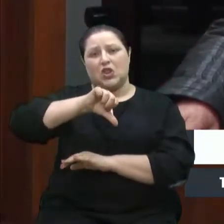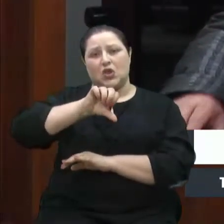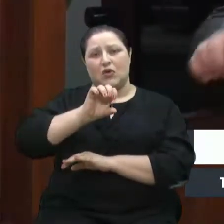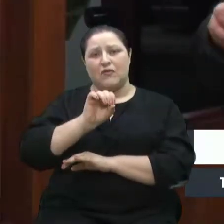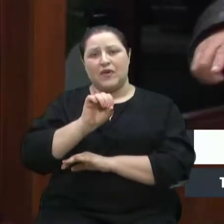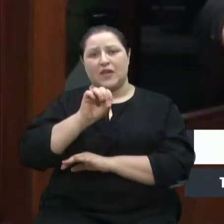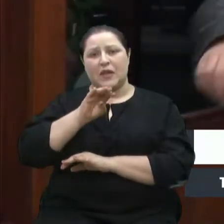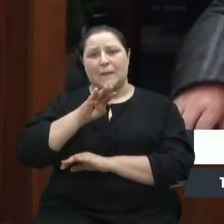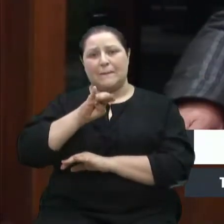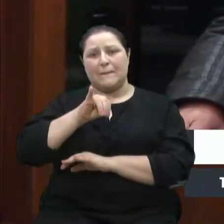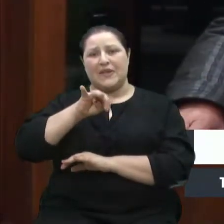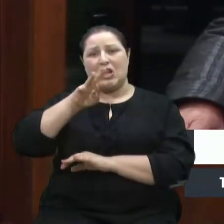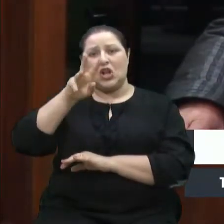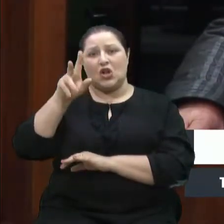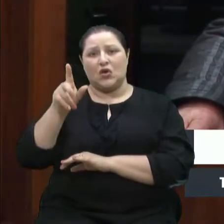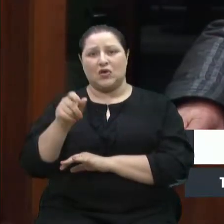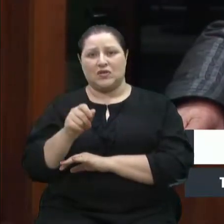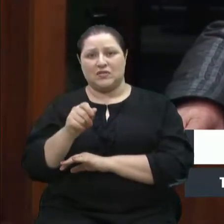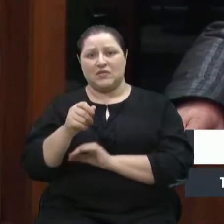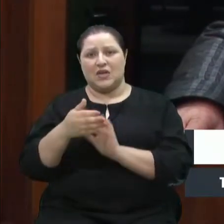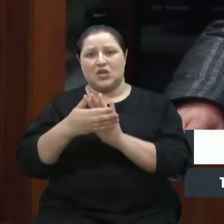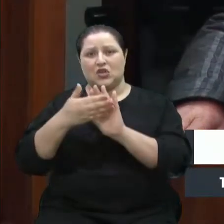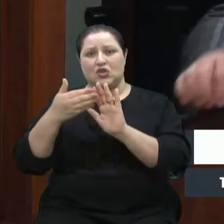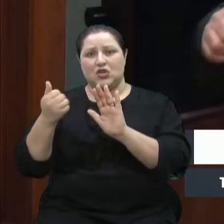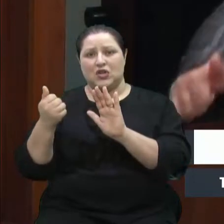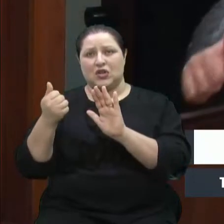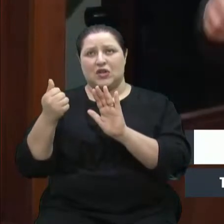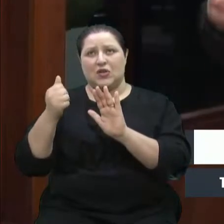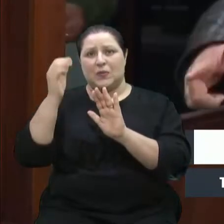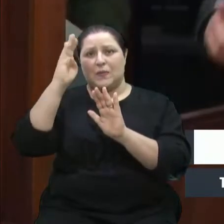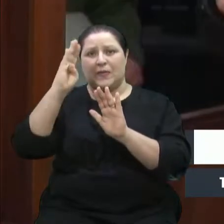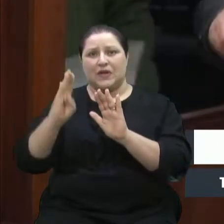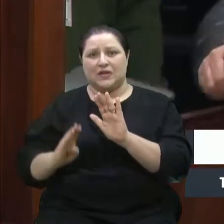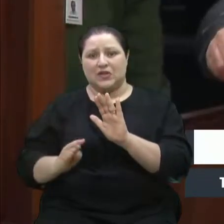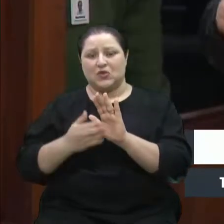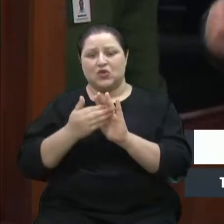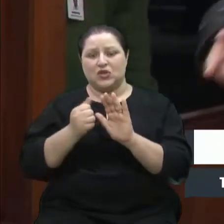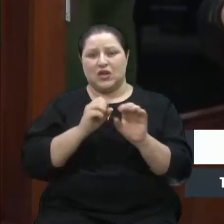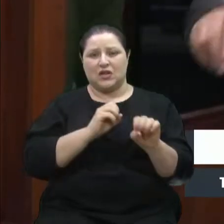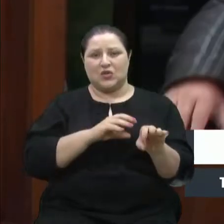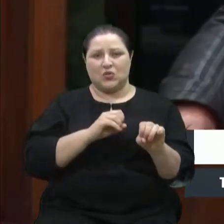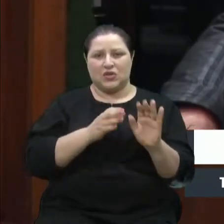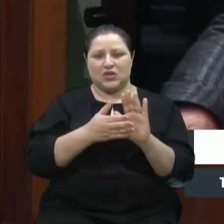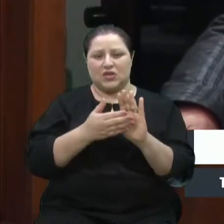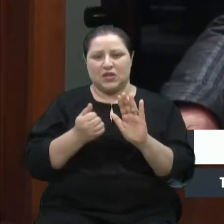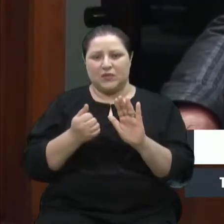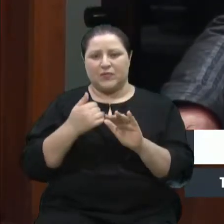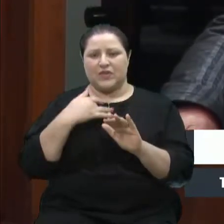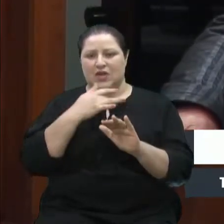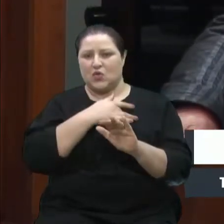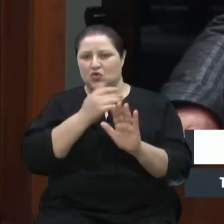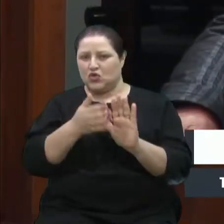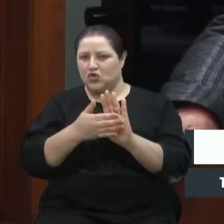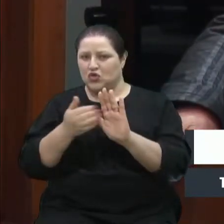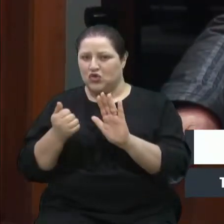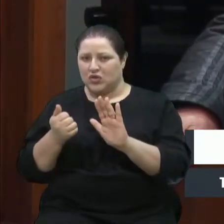vamos retirado em torno do nosso Brasil da educação da Saúde da infraestrutura